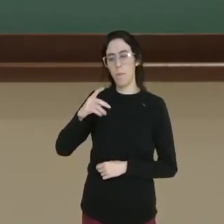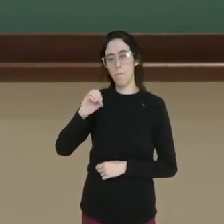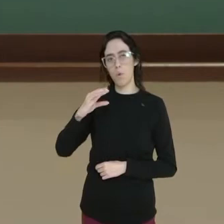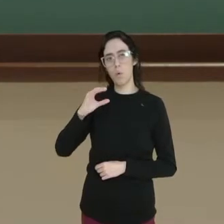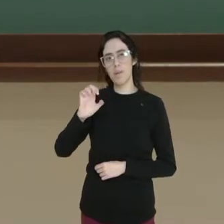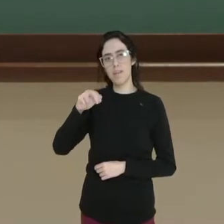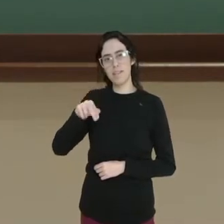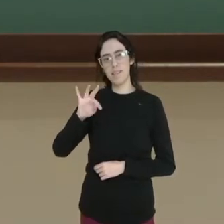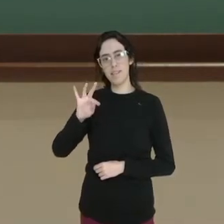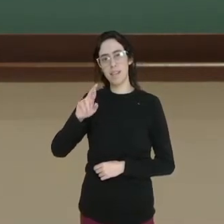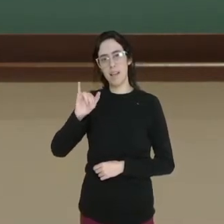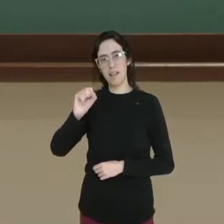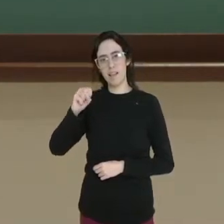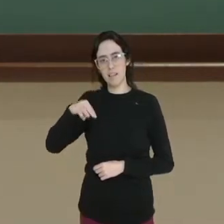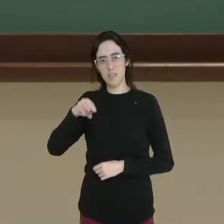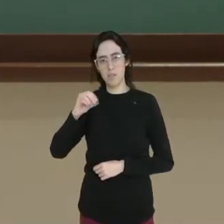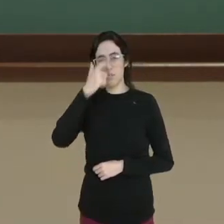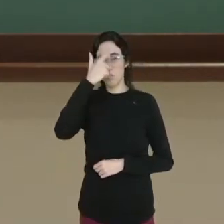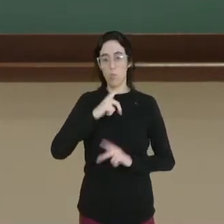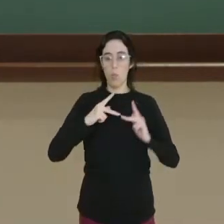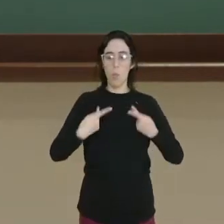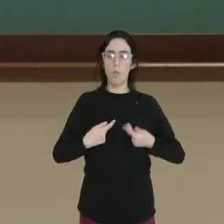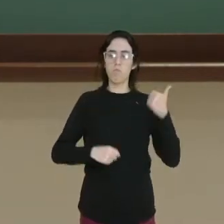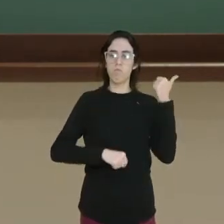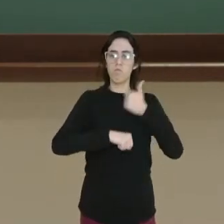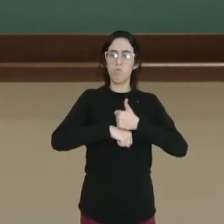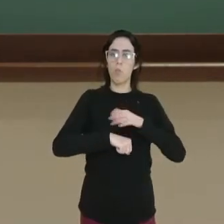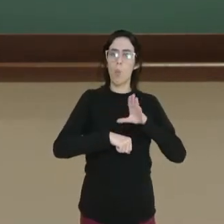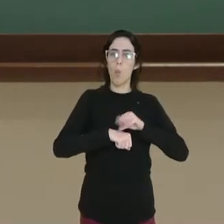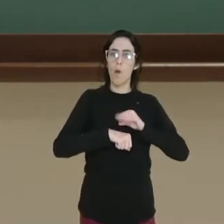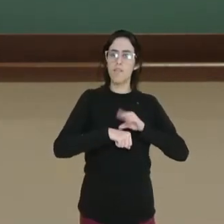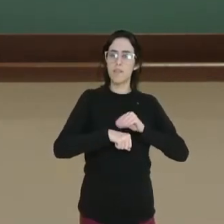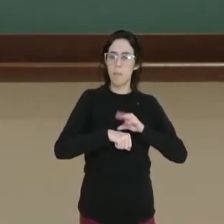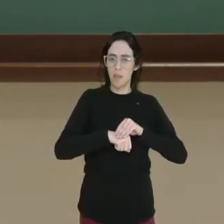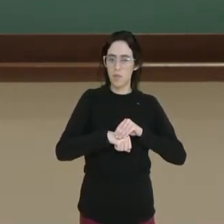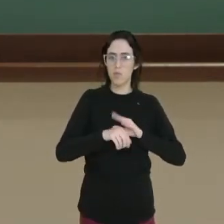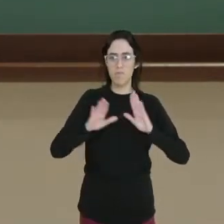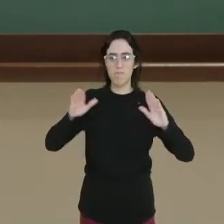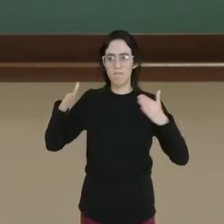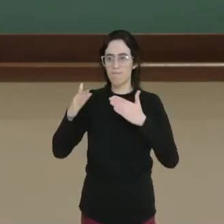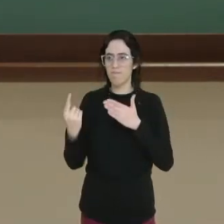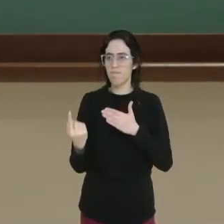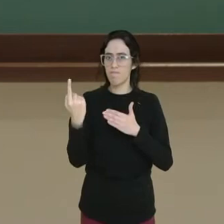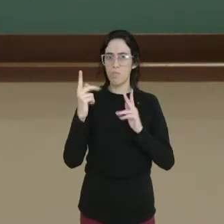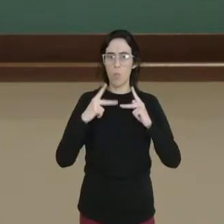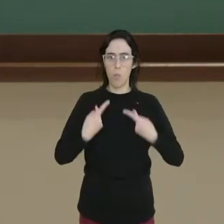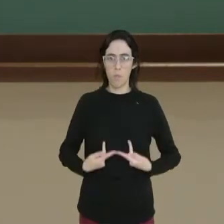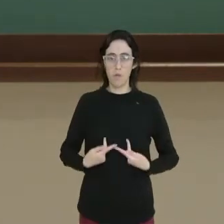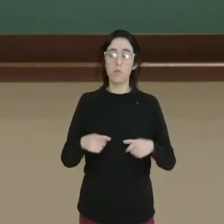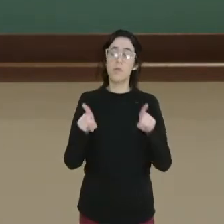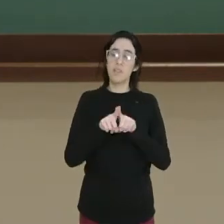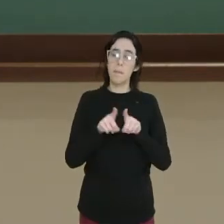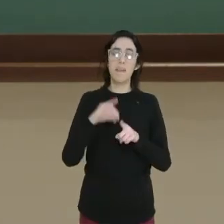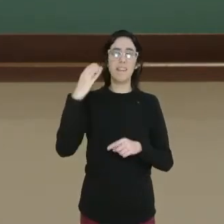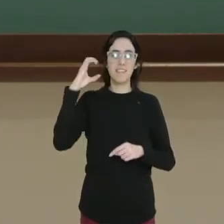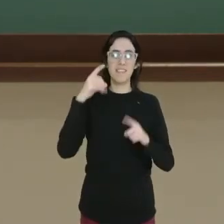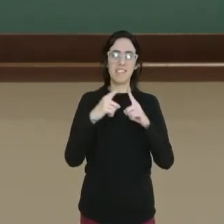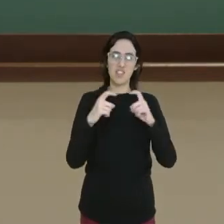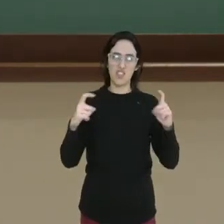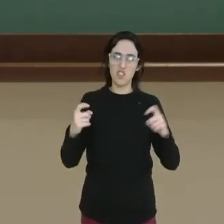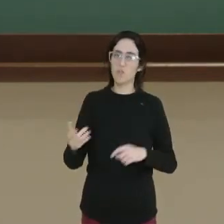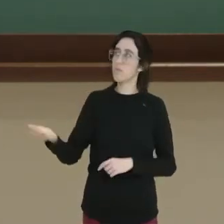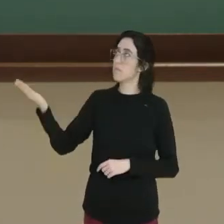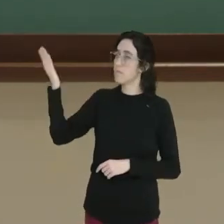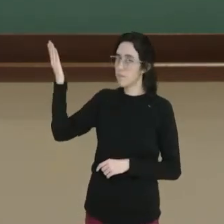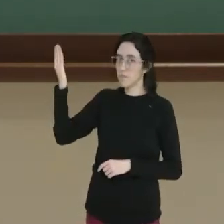ser humano no seu processo de conhecimento, a ideia de cientificismo, a valorização